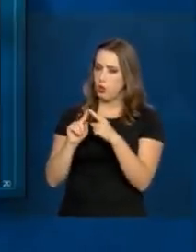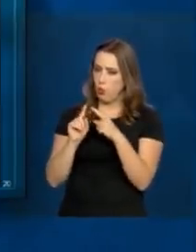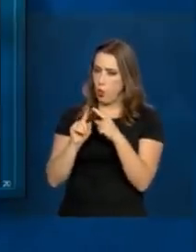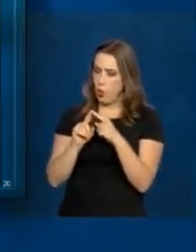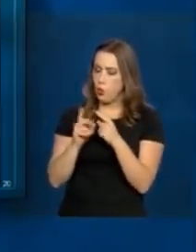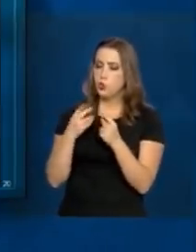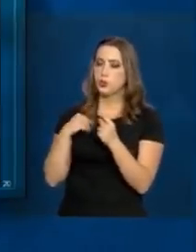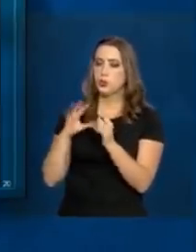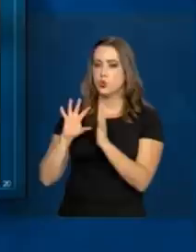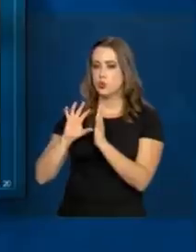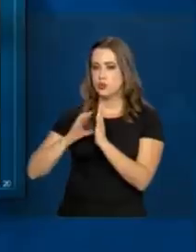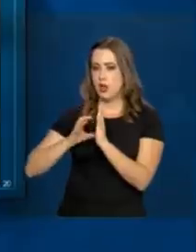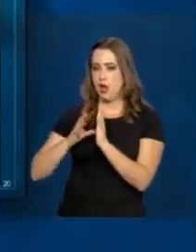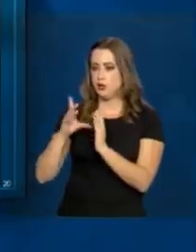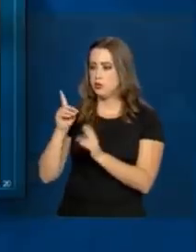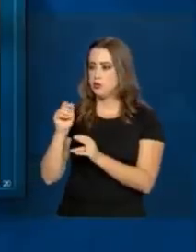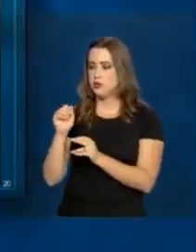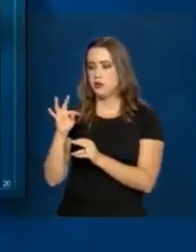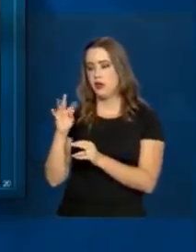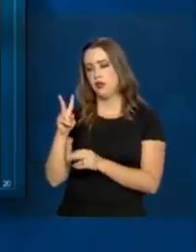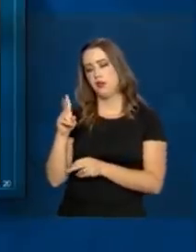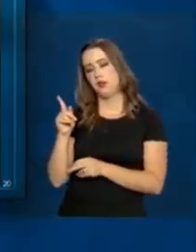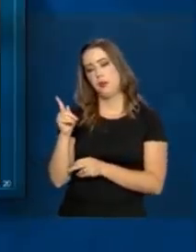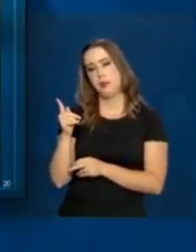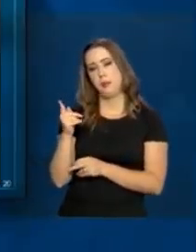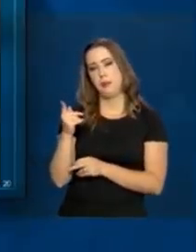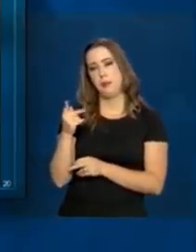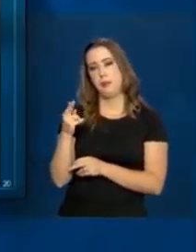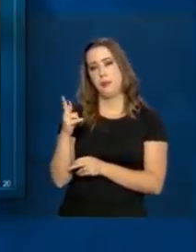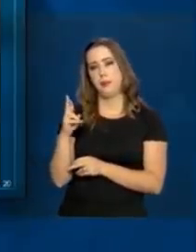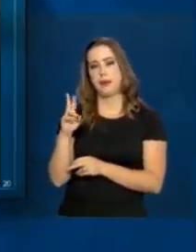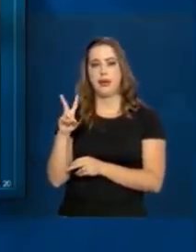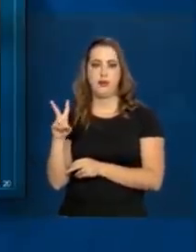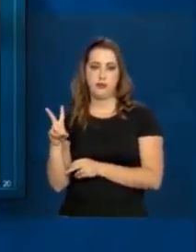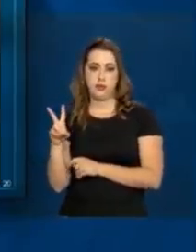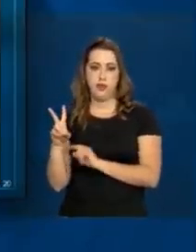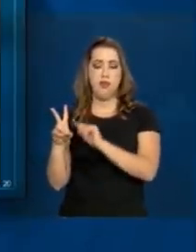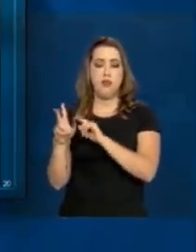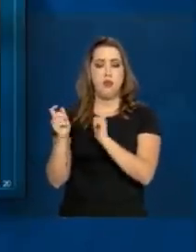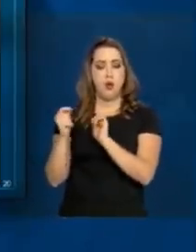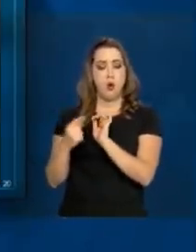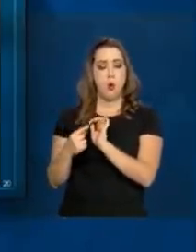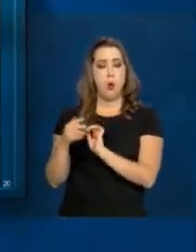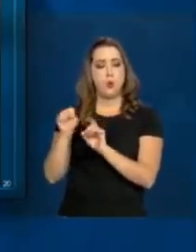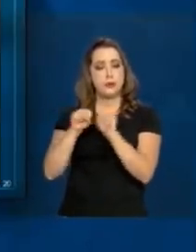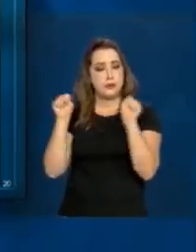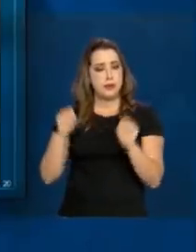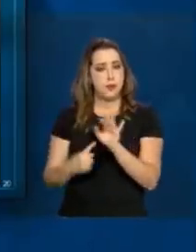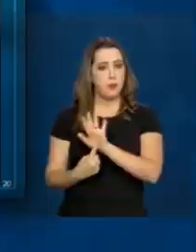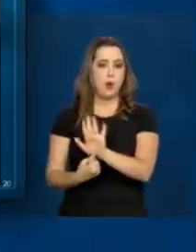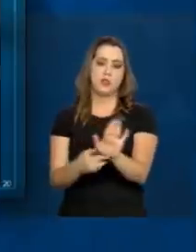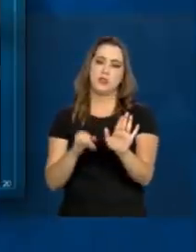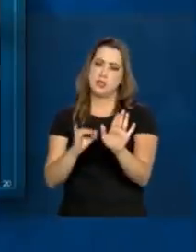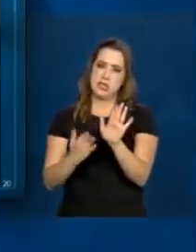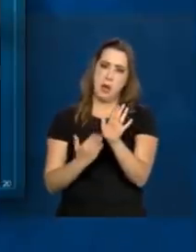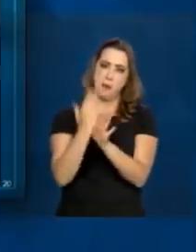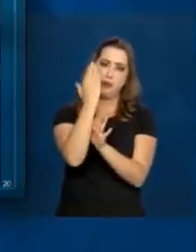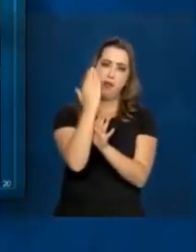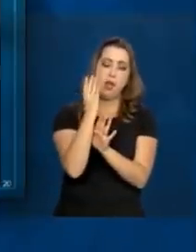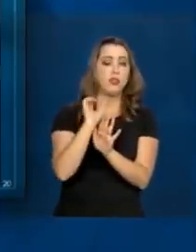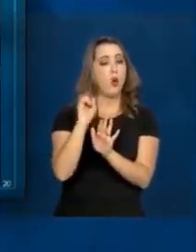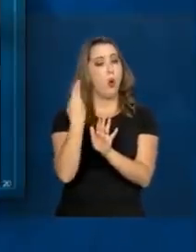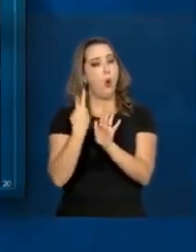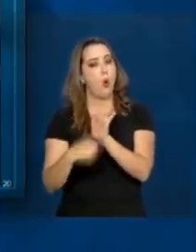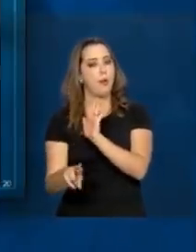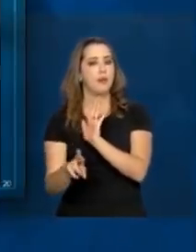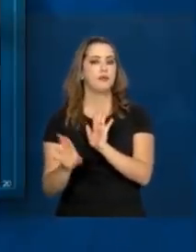base da Dataprev, o sistema vai dar a resposta se essa pessoa foi ou não foi aprovada.